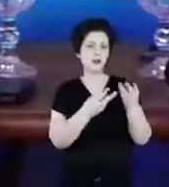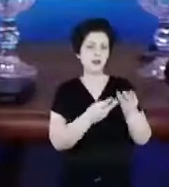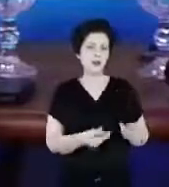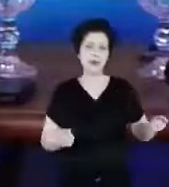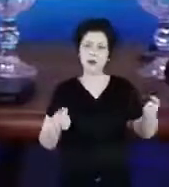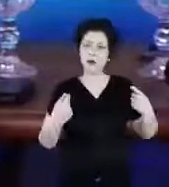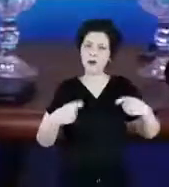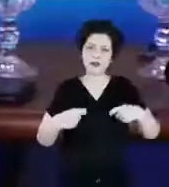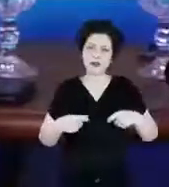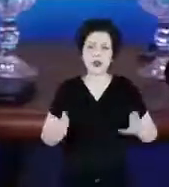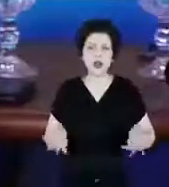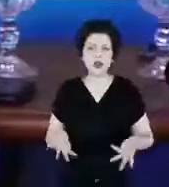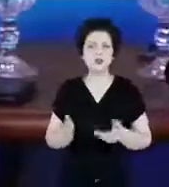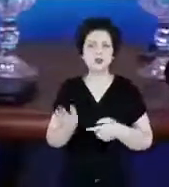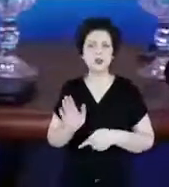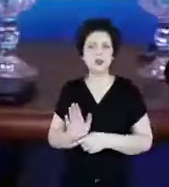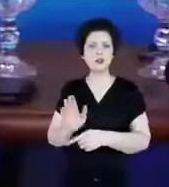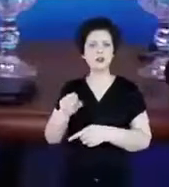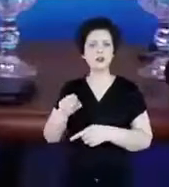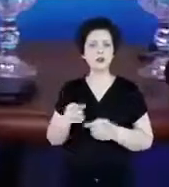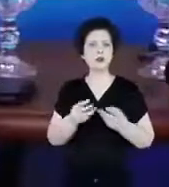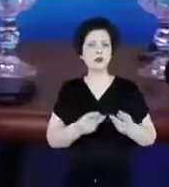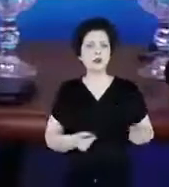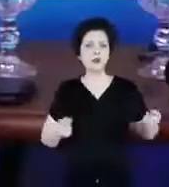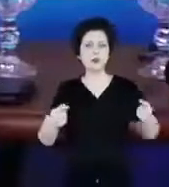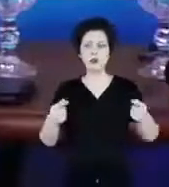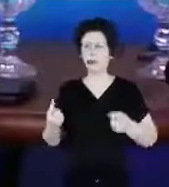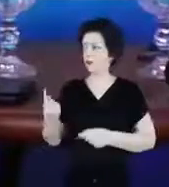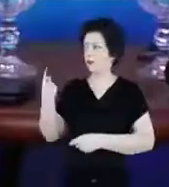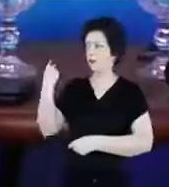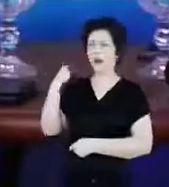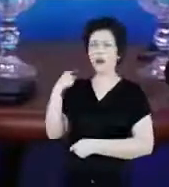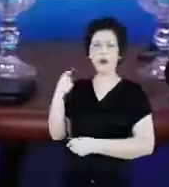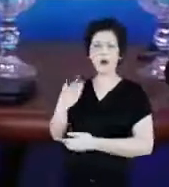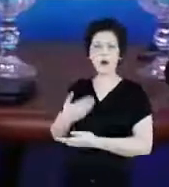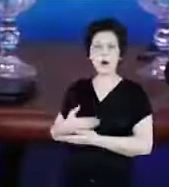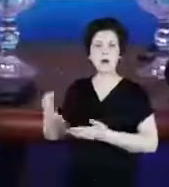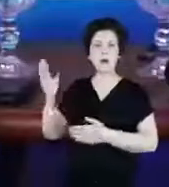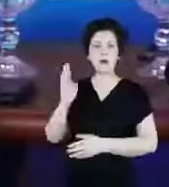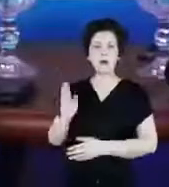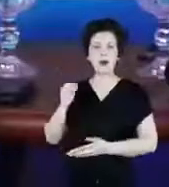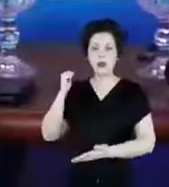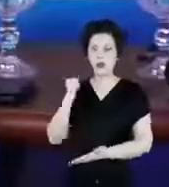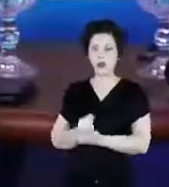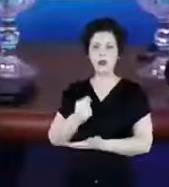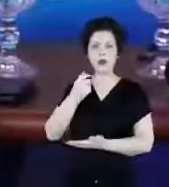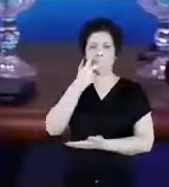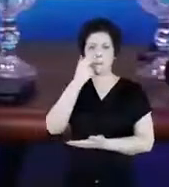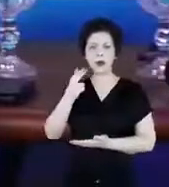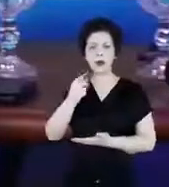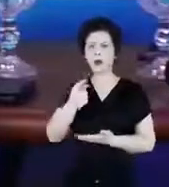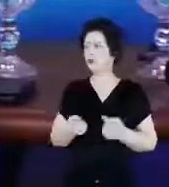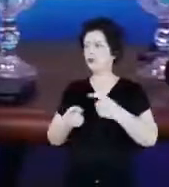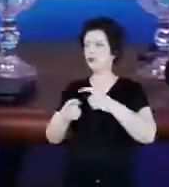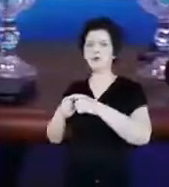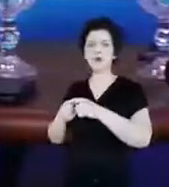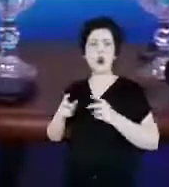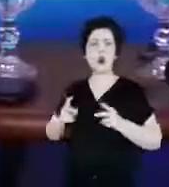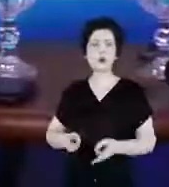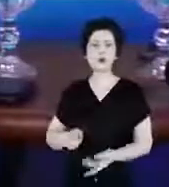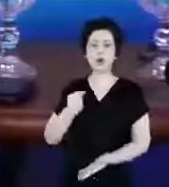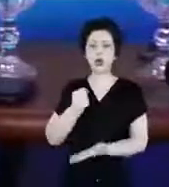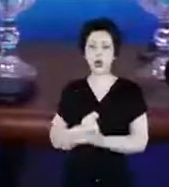Né? Desde a chegada dos portugueses no Brasil, que nós, eles já trouxeram o carimbo e parece que não levaram o carimbo de volta. Né? E tudo